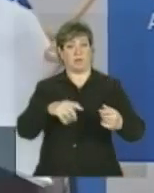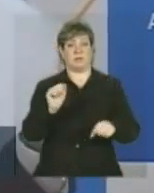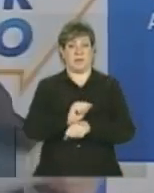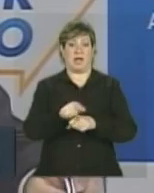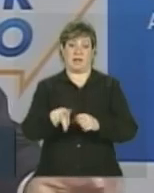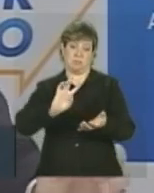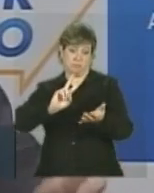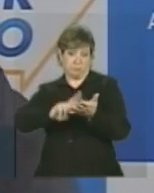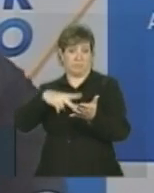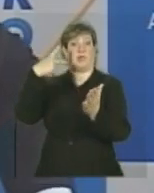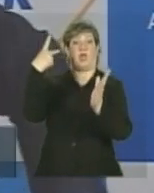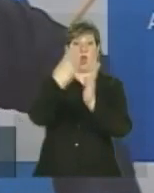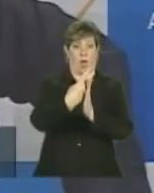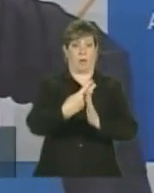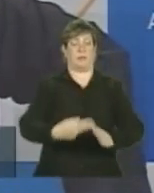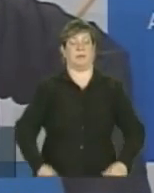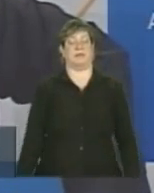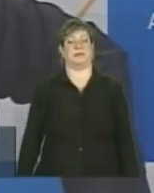mínimo, dobre.